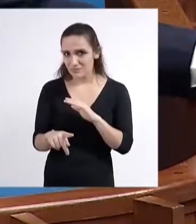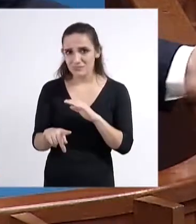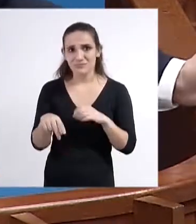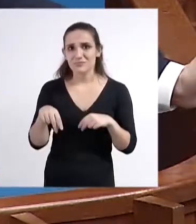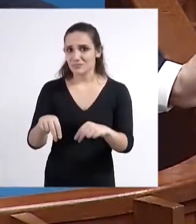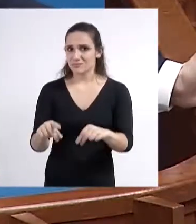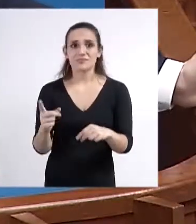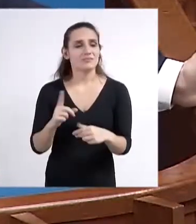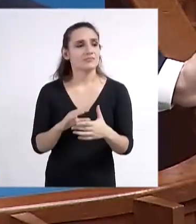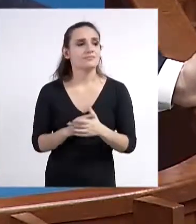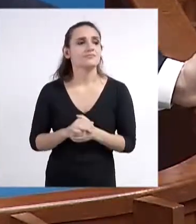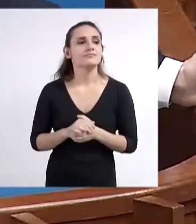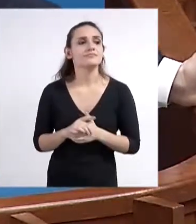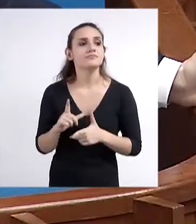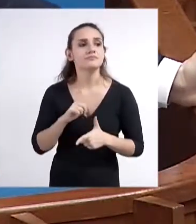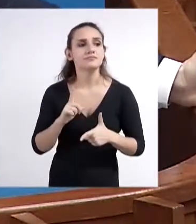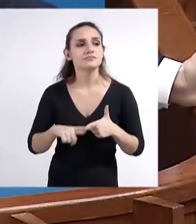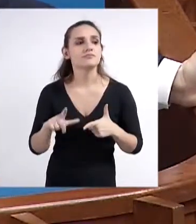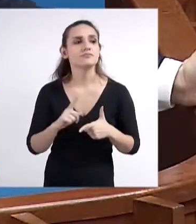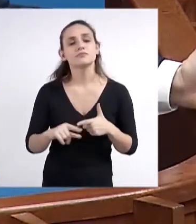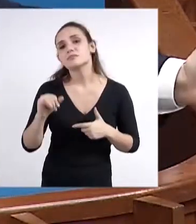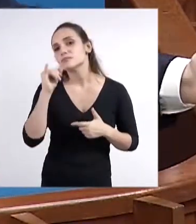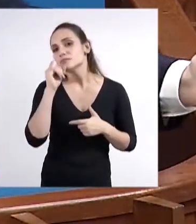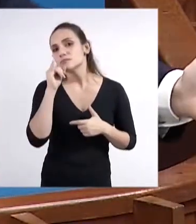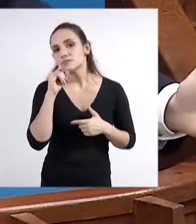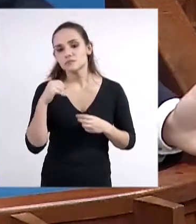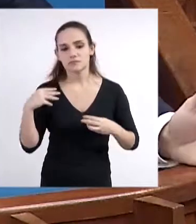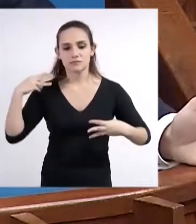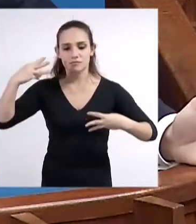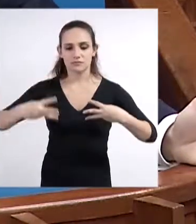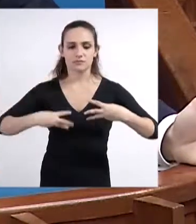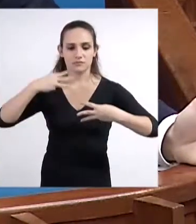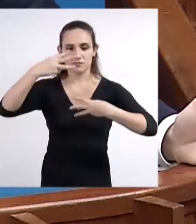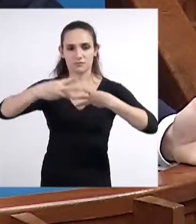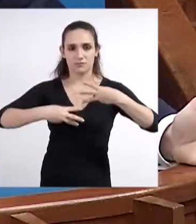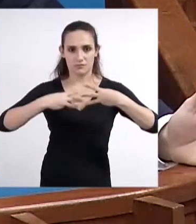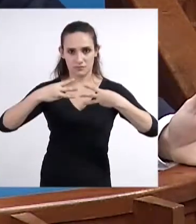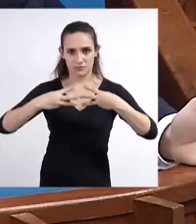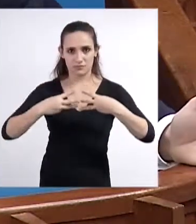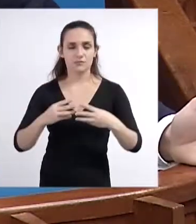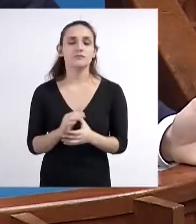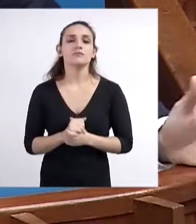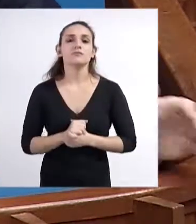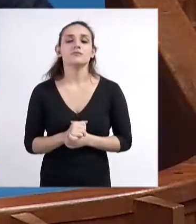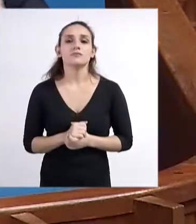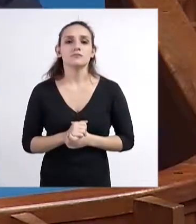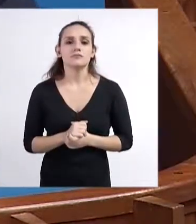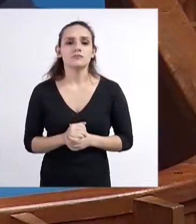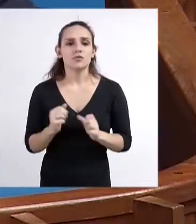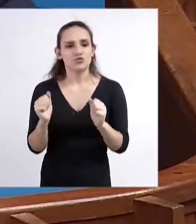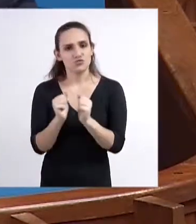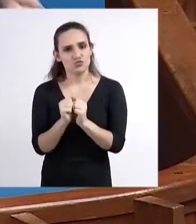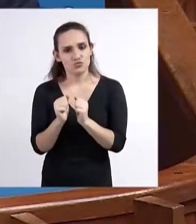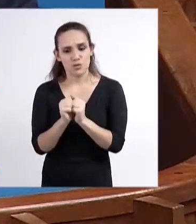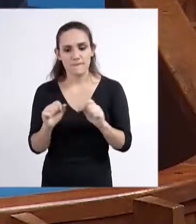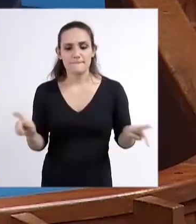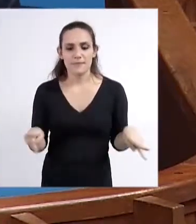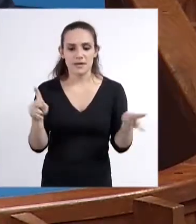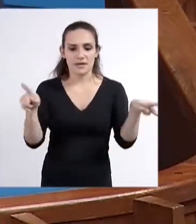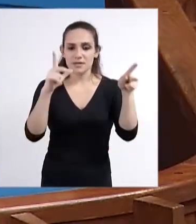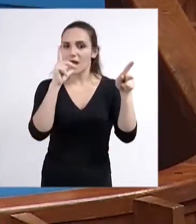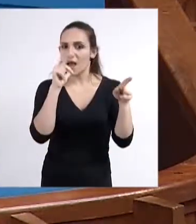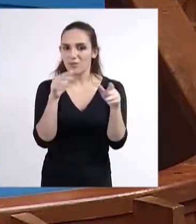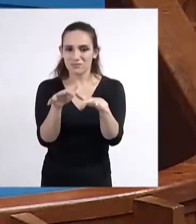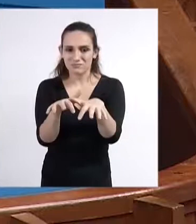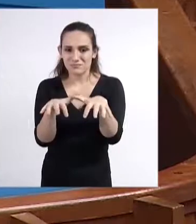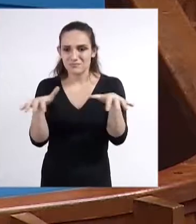Nós temos problemas como Chapadão do Sul, junto com Paraíso das Águas, onde